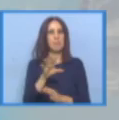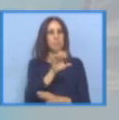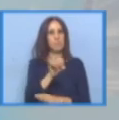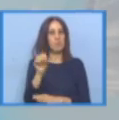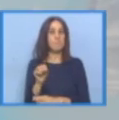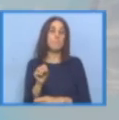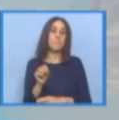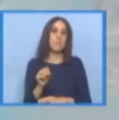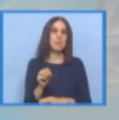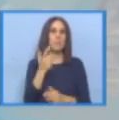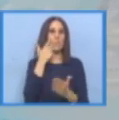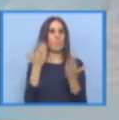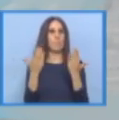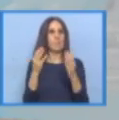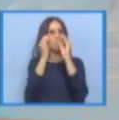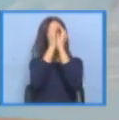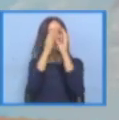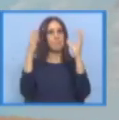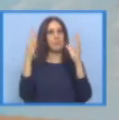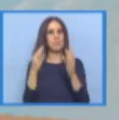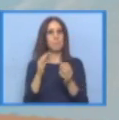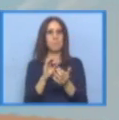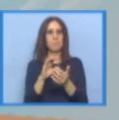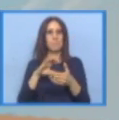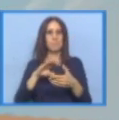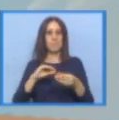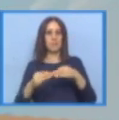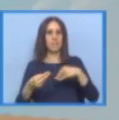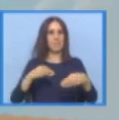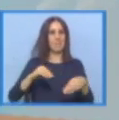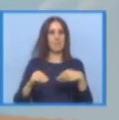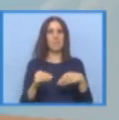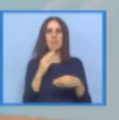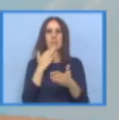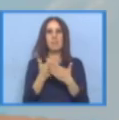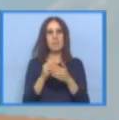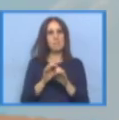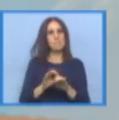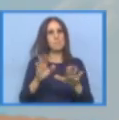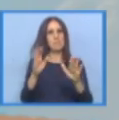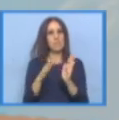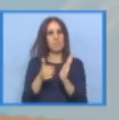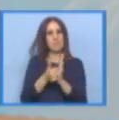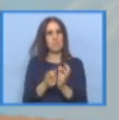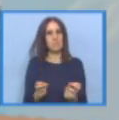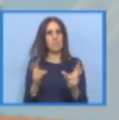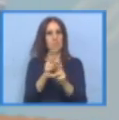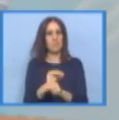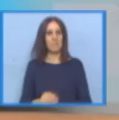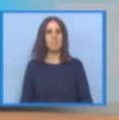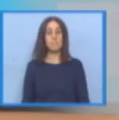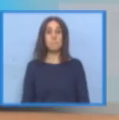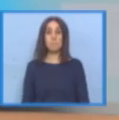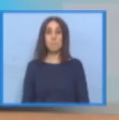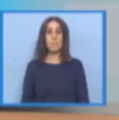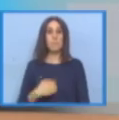lá está, as comparações, as imagens muito plásticas às vezes, para fazer passar esta mensagem de um Evangelho renovado. É uma forma, a